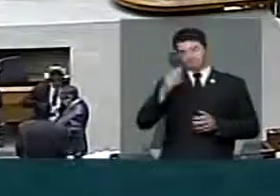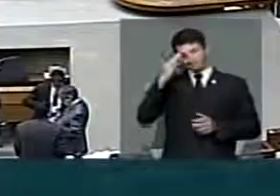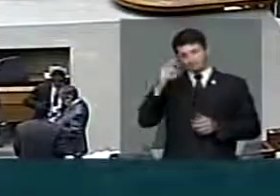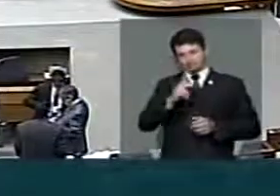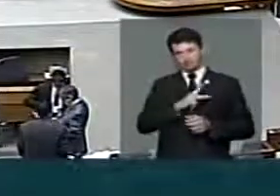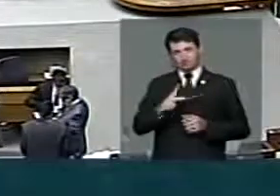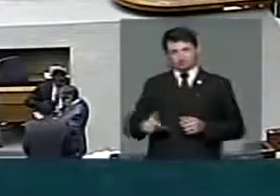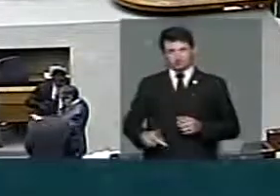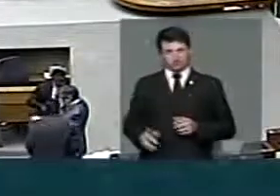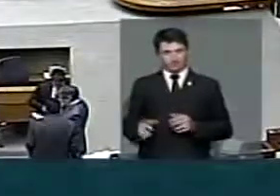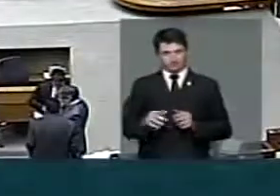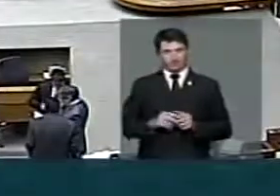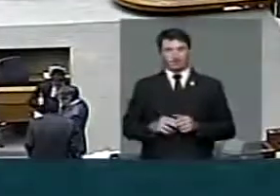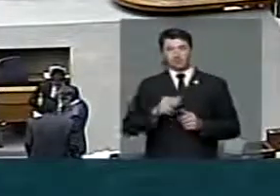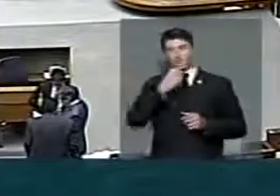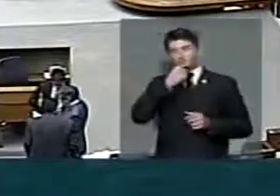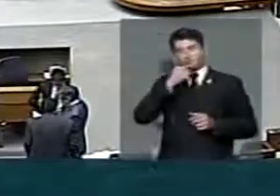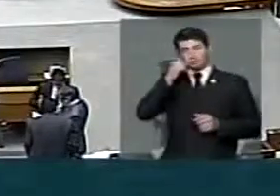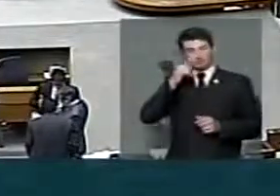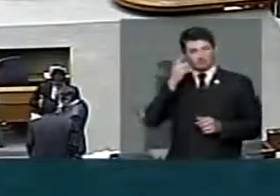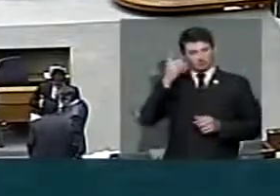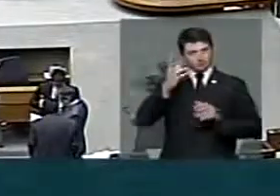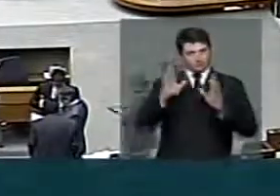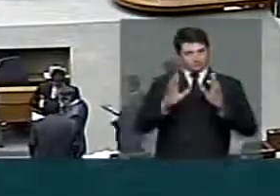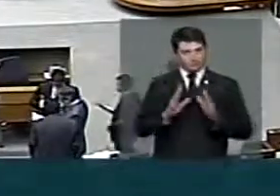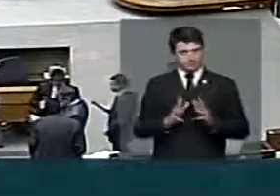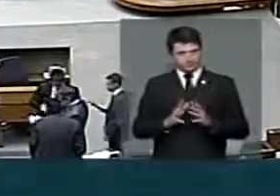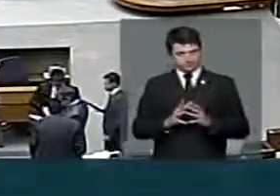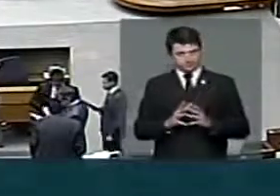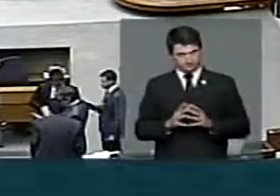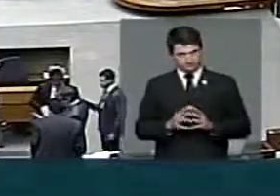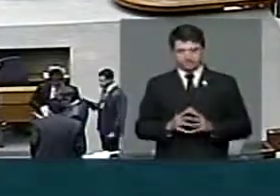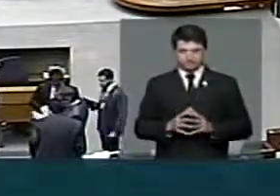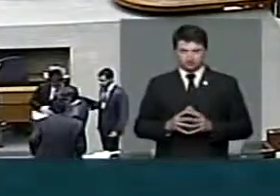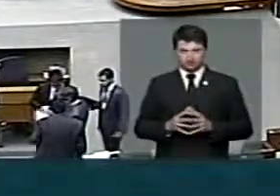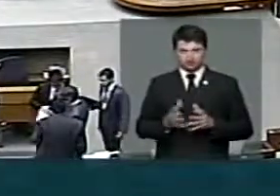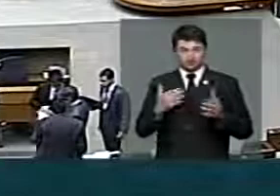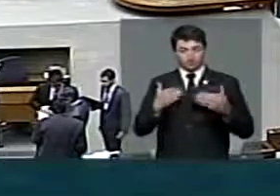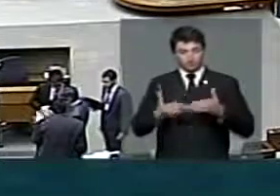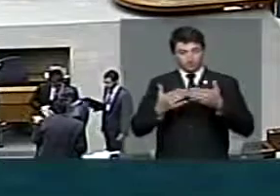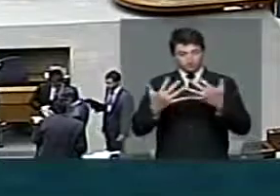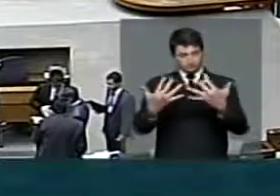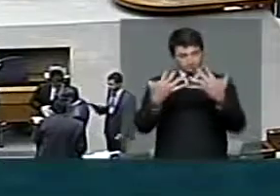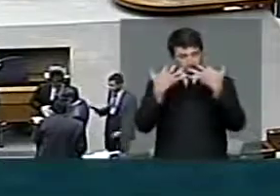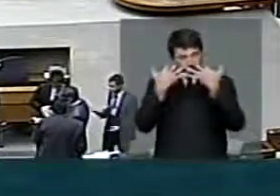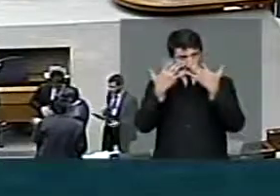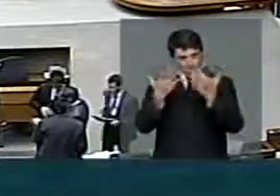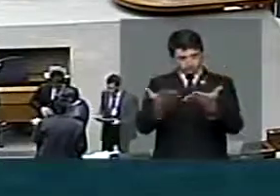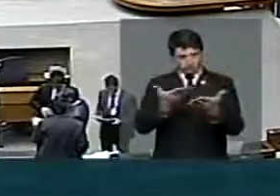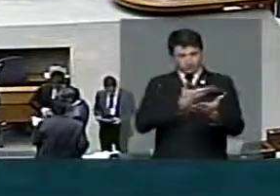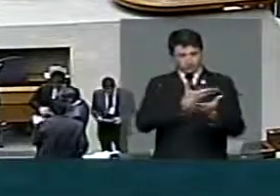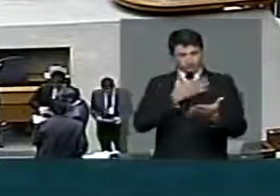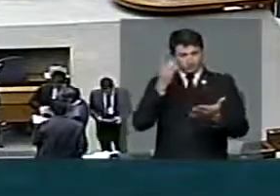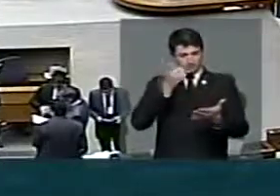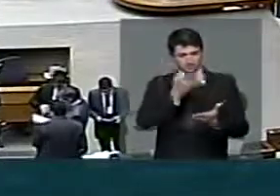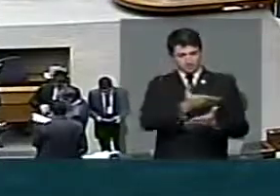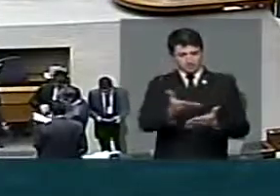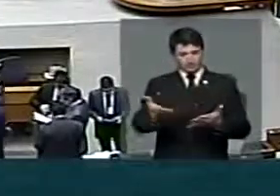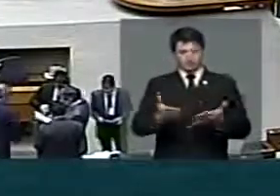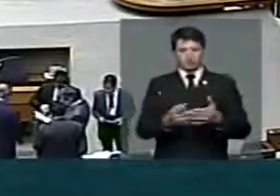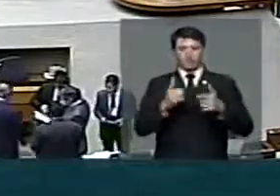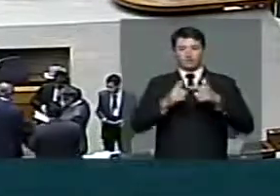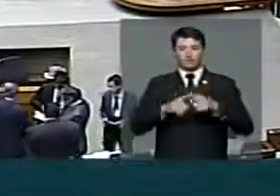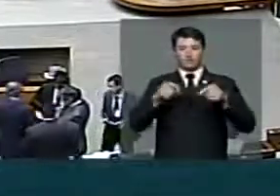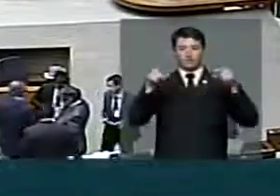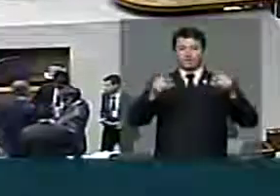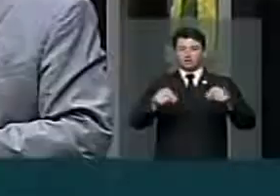presidente. Senhoras e senhores parlamentares, eu peço a atenção dos pares, já que essa